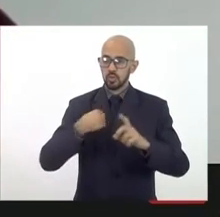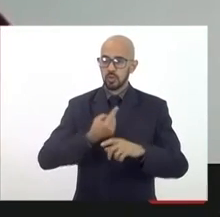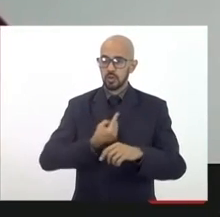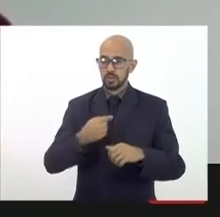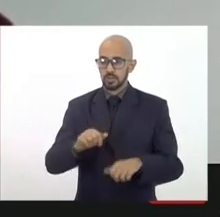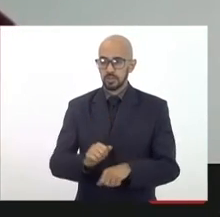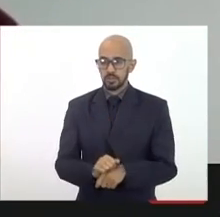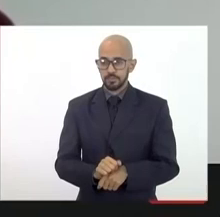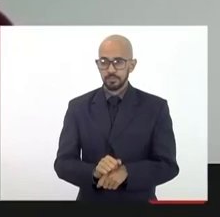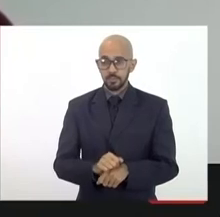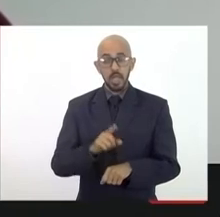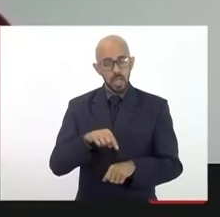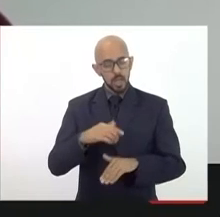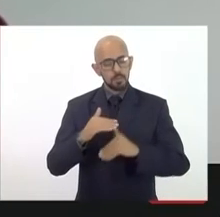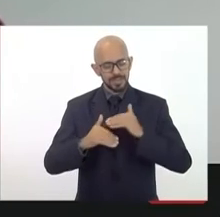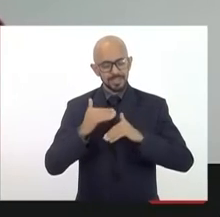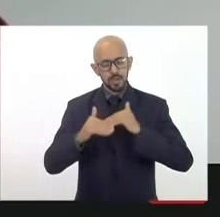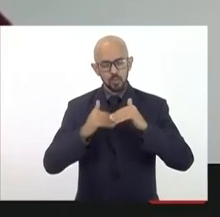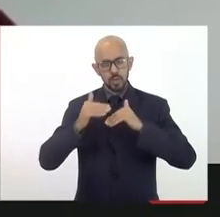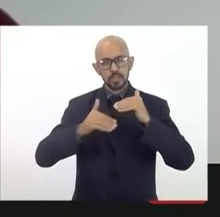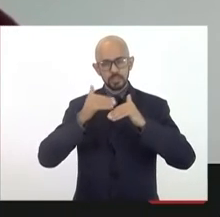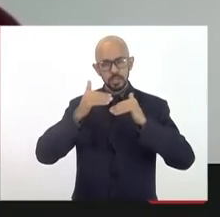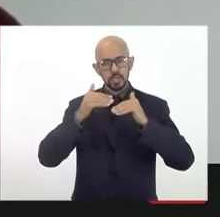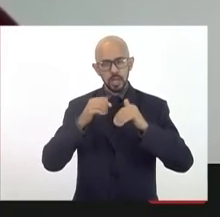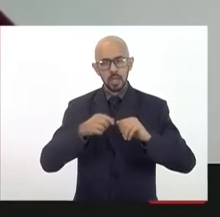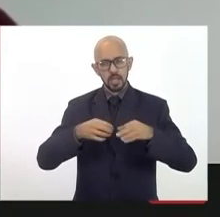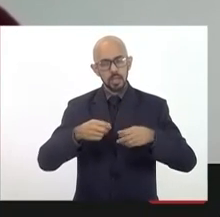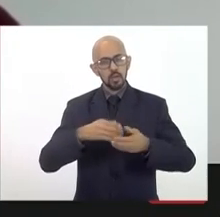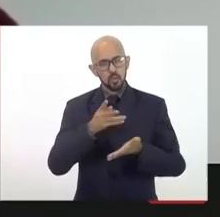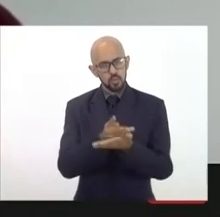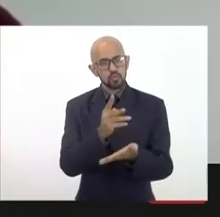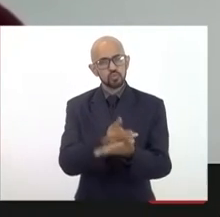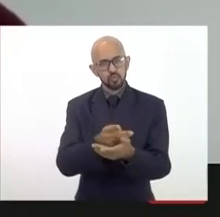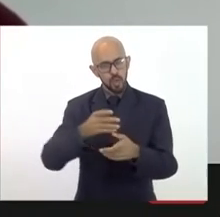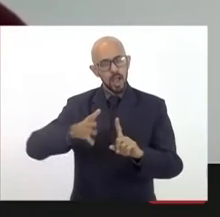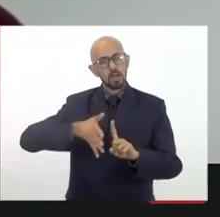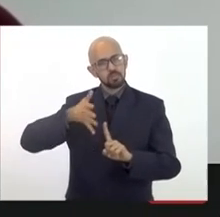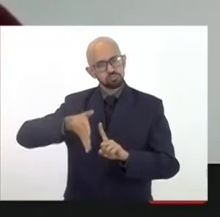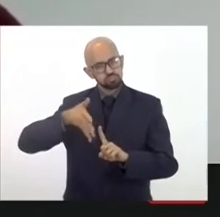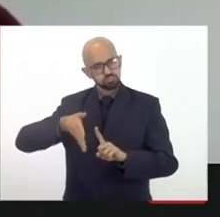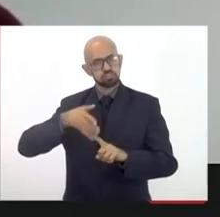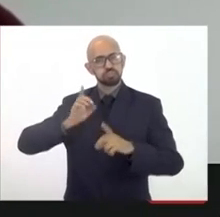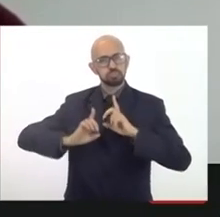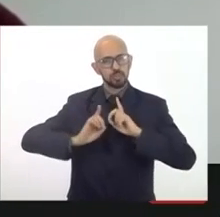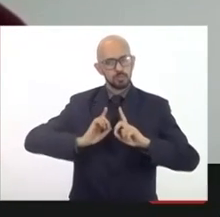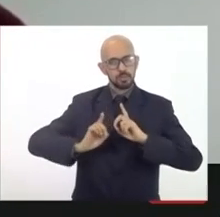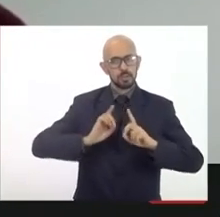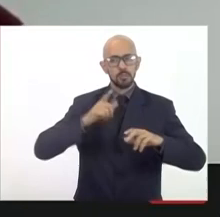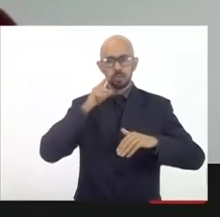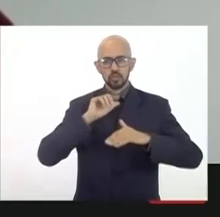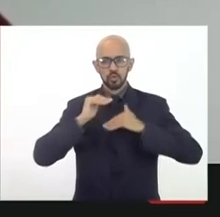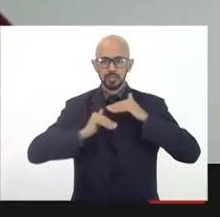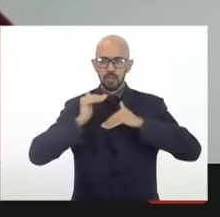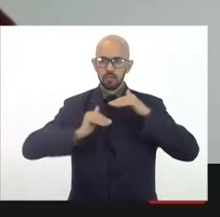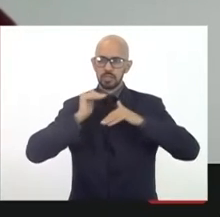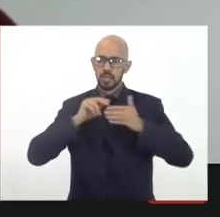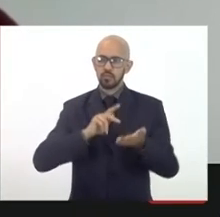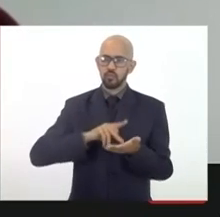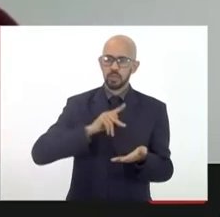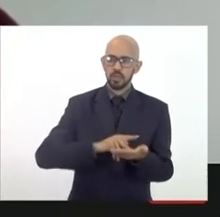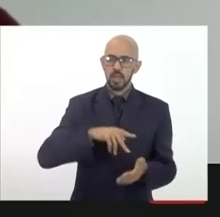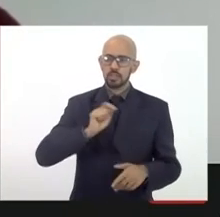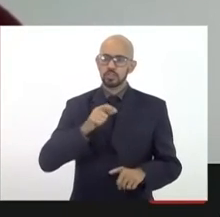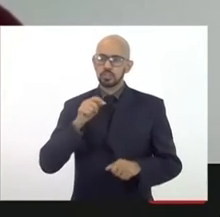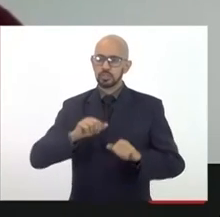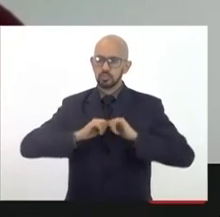uma sequência, né? Quer dizer, é manter o assunto em debate que faz com que a gente consiga avançar, né? E espalhar essa